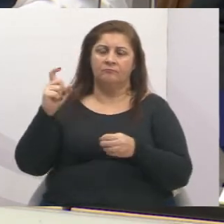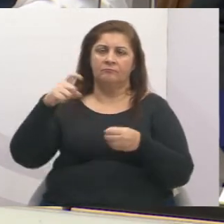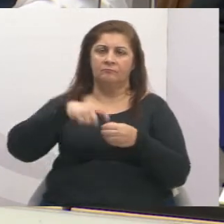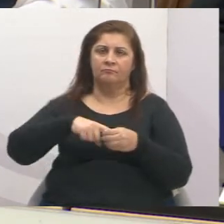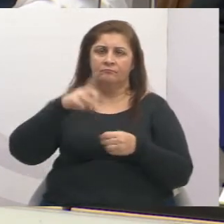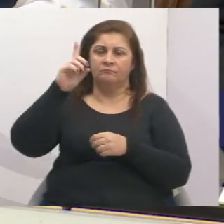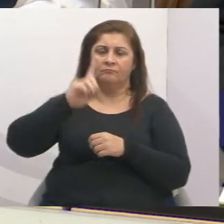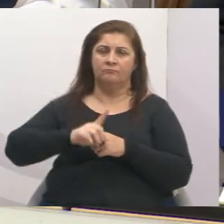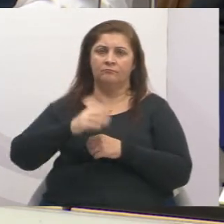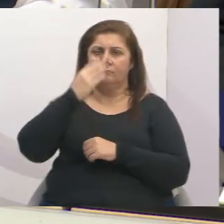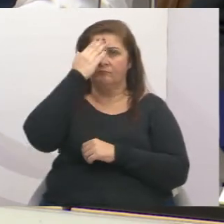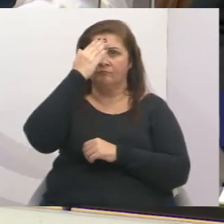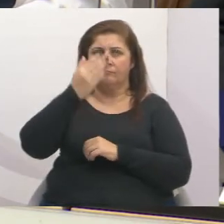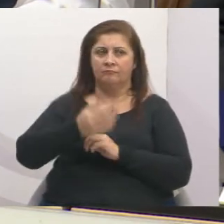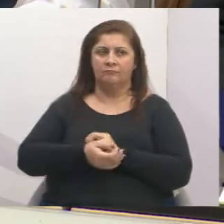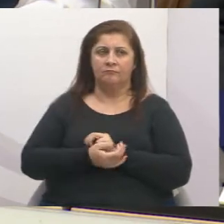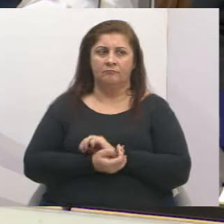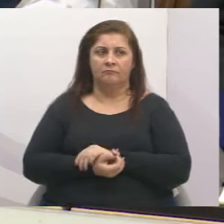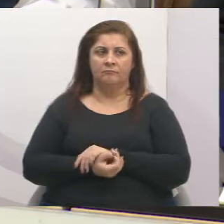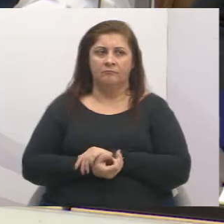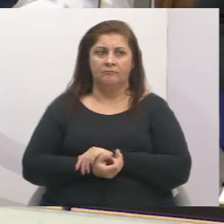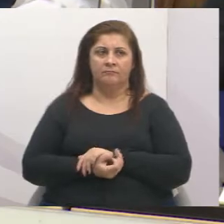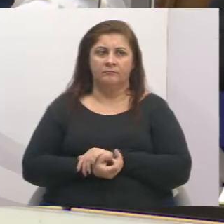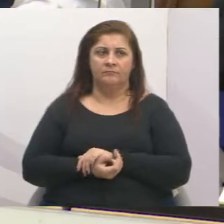nossos direitos. Muito obrigado.